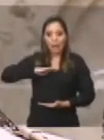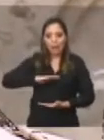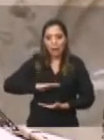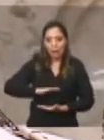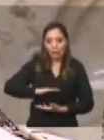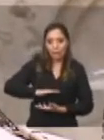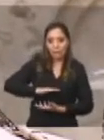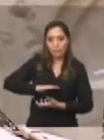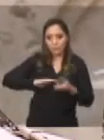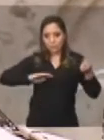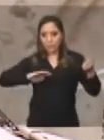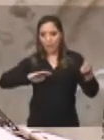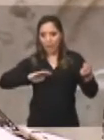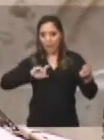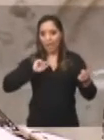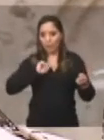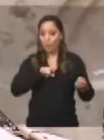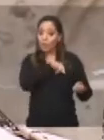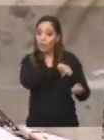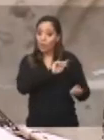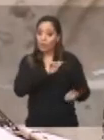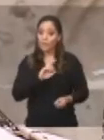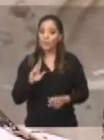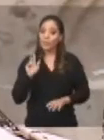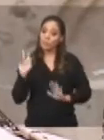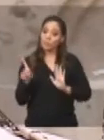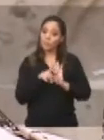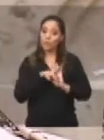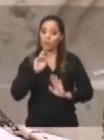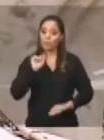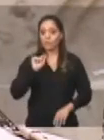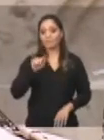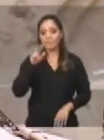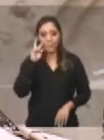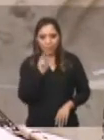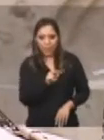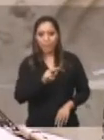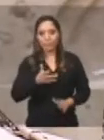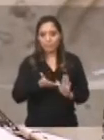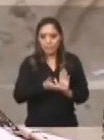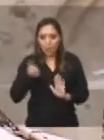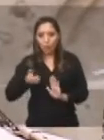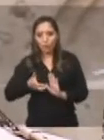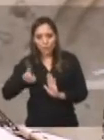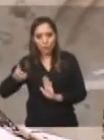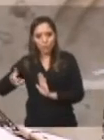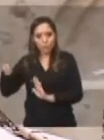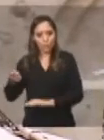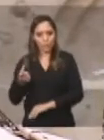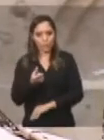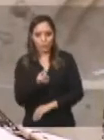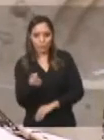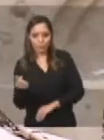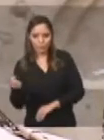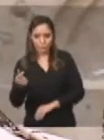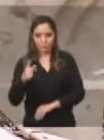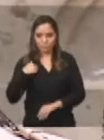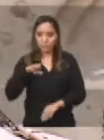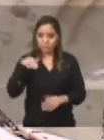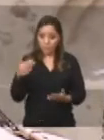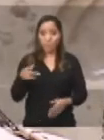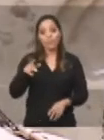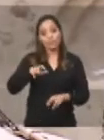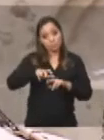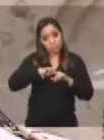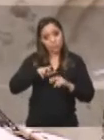dia ou nos dias imediatamente subsequentes ao depósito foi constante durante todo o período em que José Francisco acumulou os 2